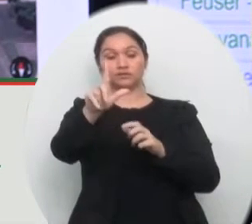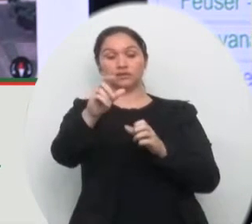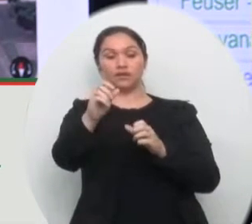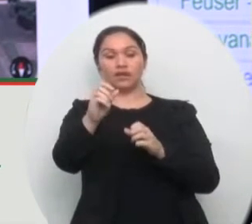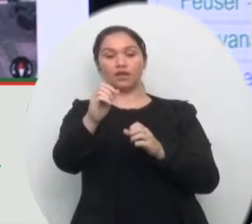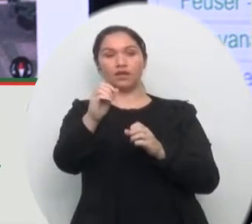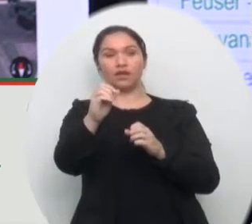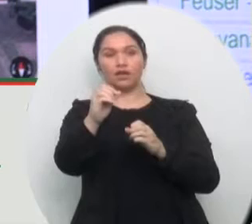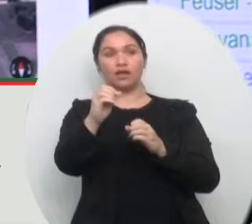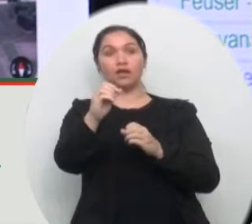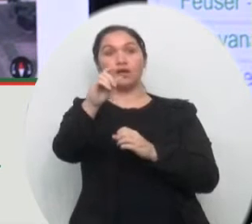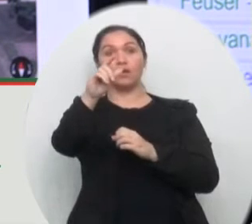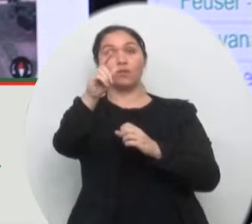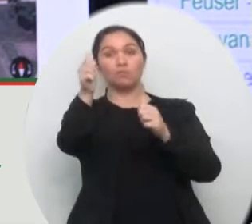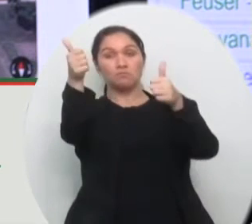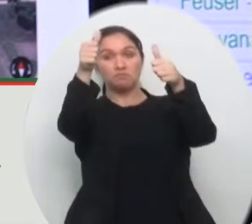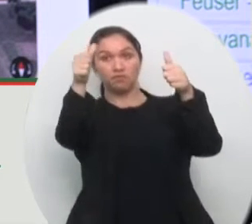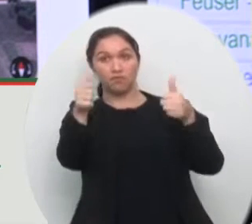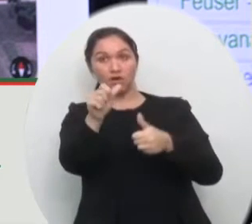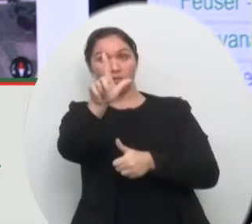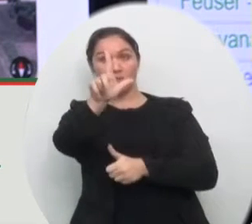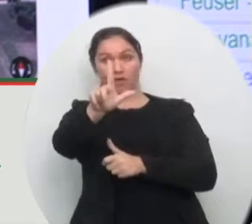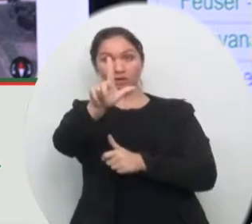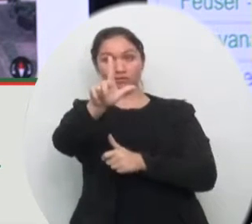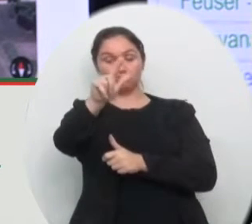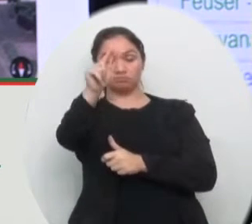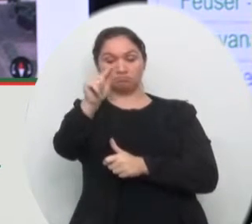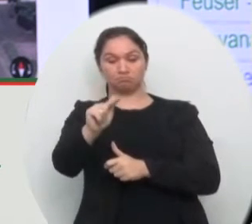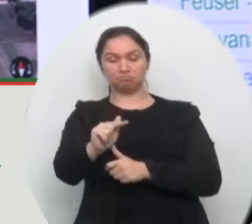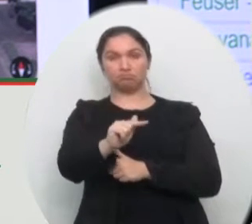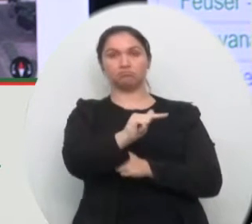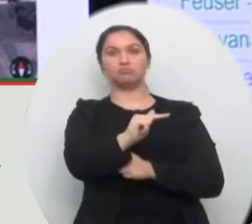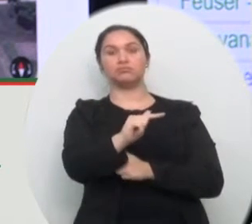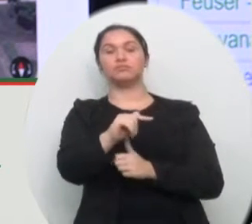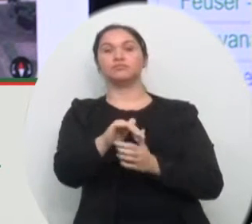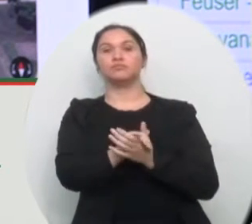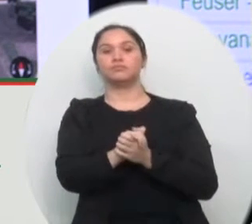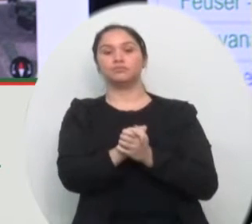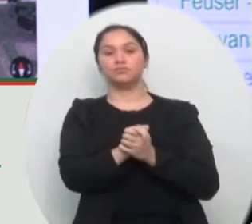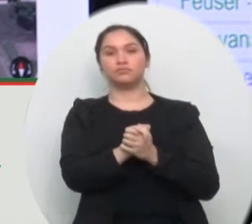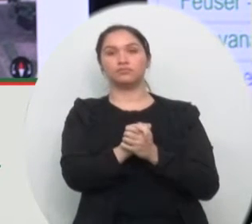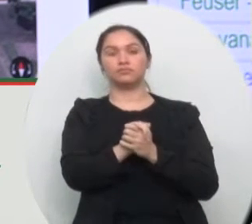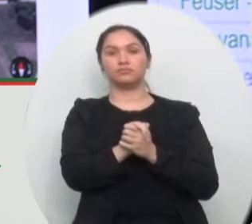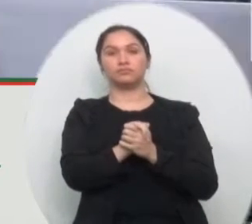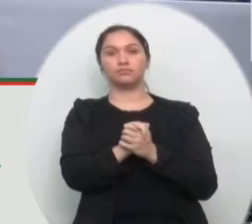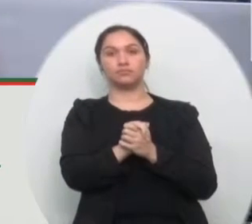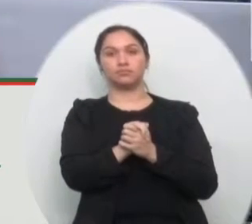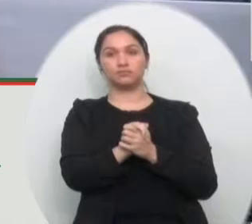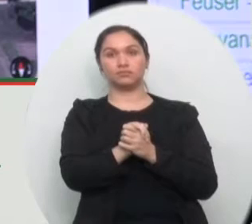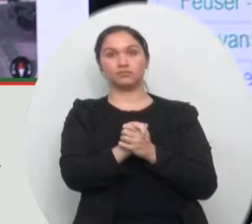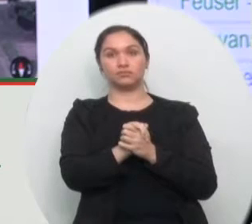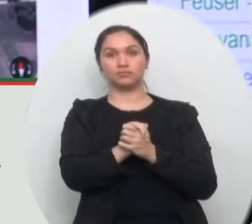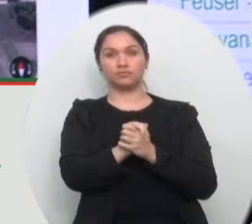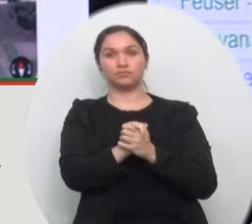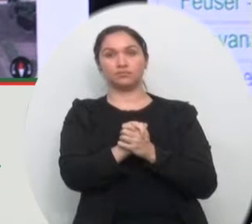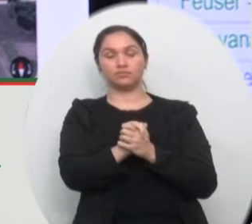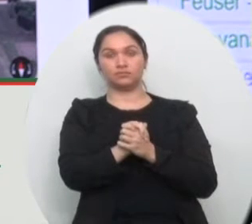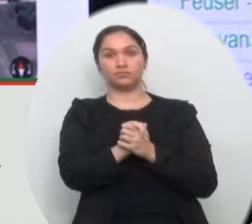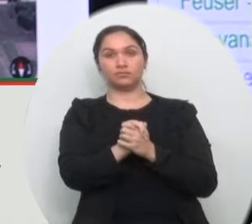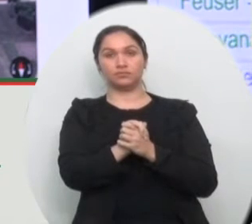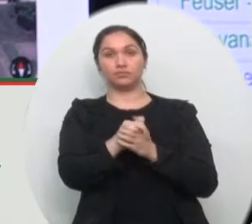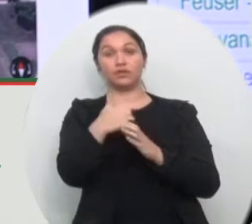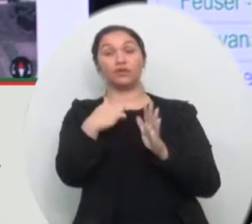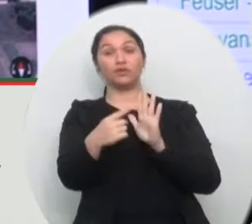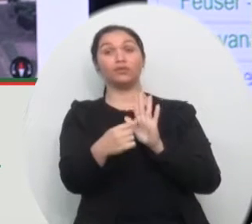uns pavilhões, e depois, nessa outra parte... Alô? Nessa aqui, ó, para explicar melhor para vocês.